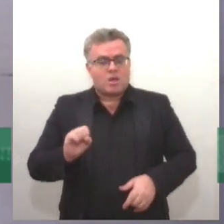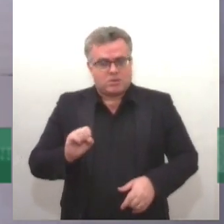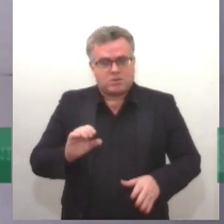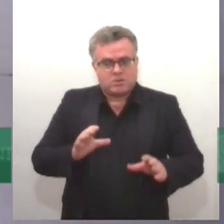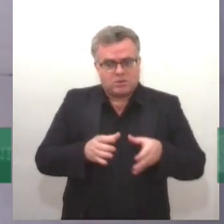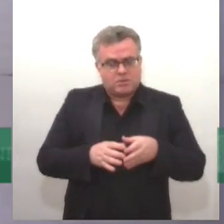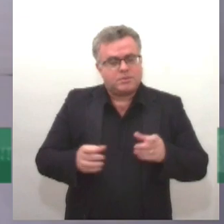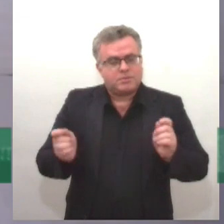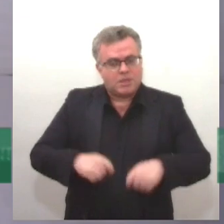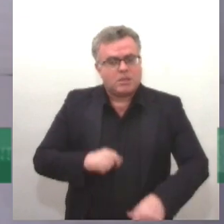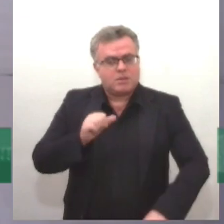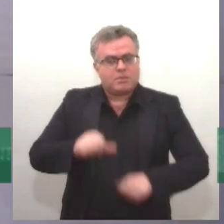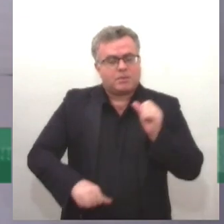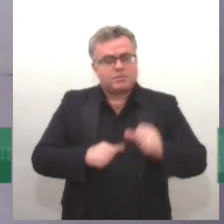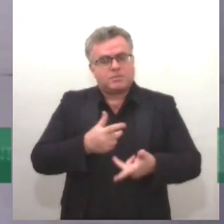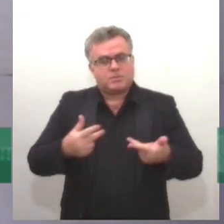mudança?